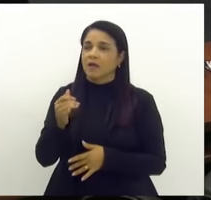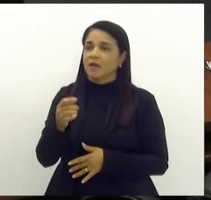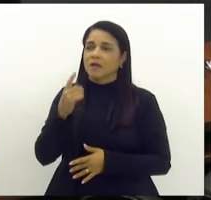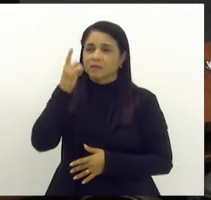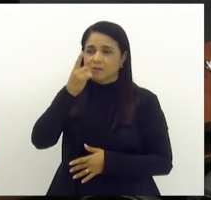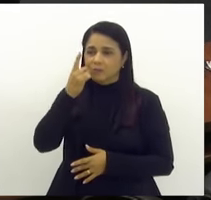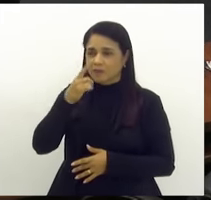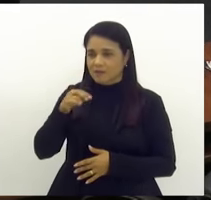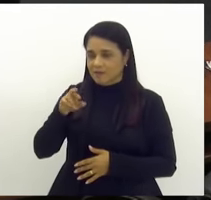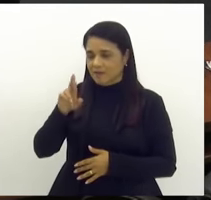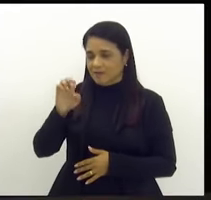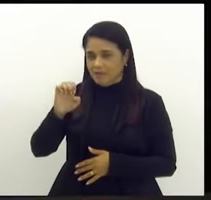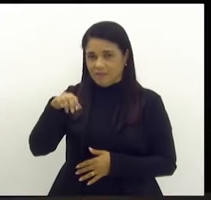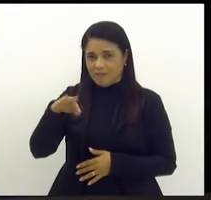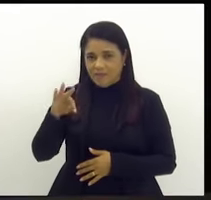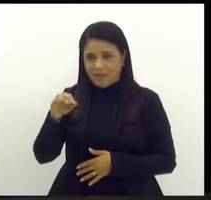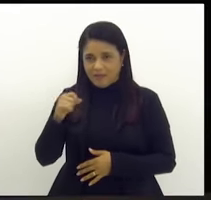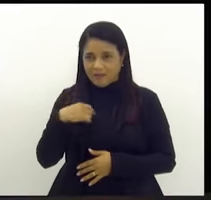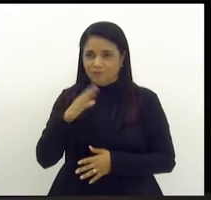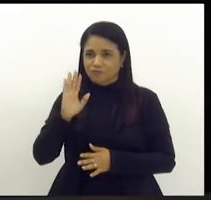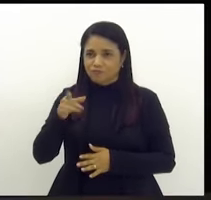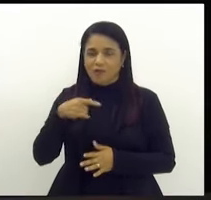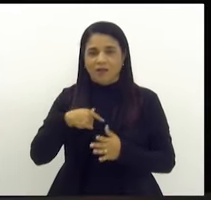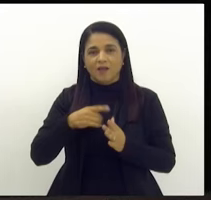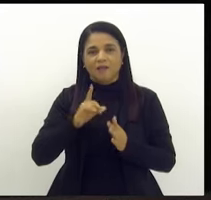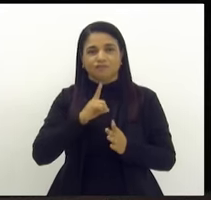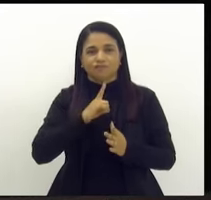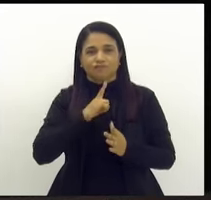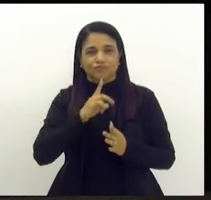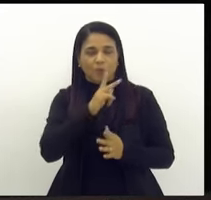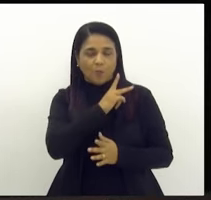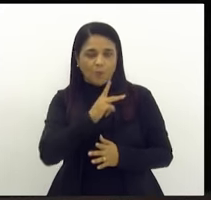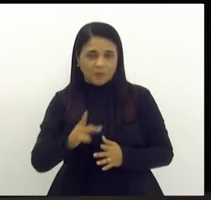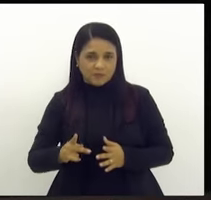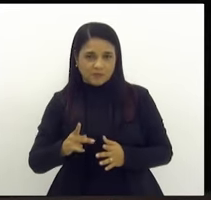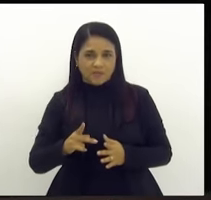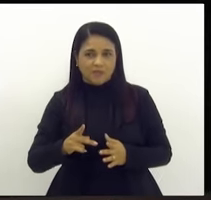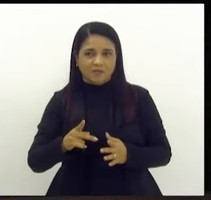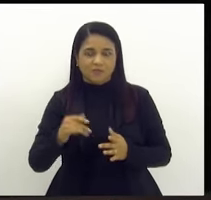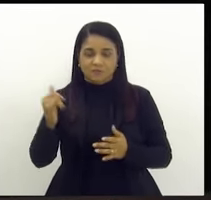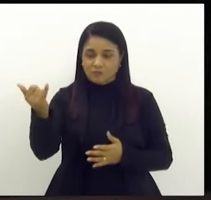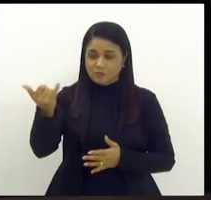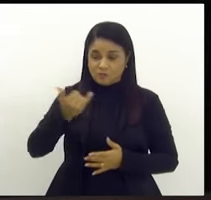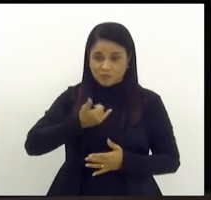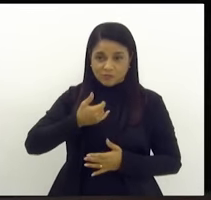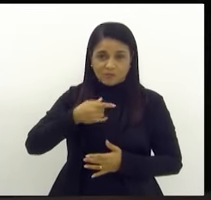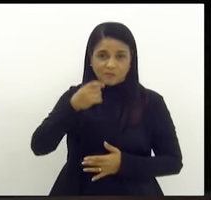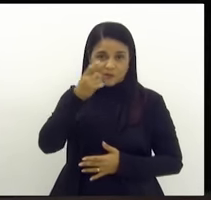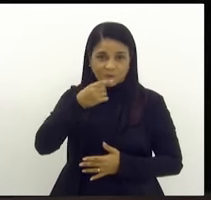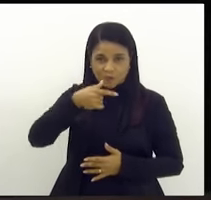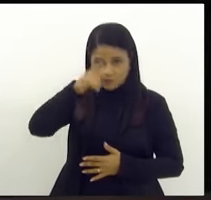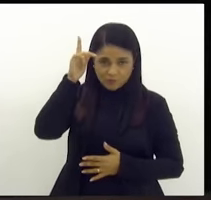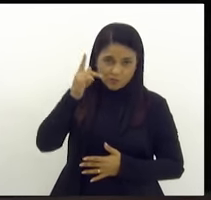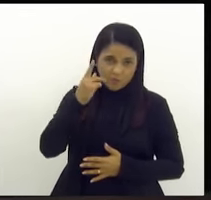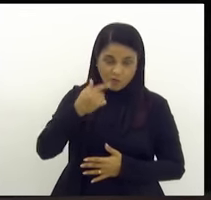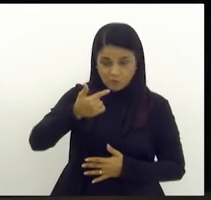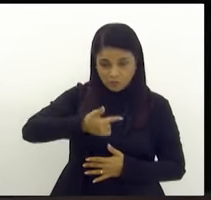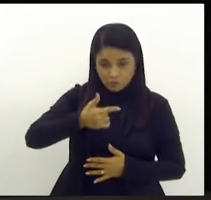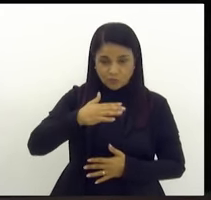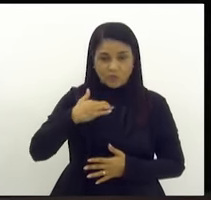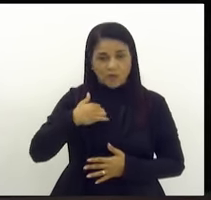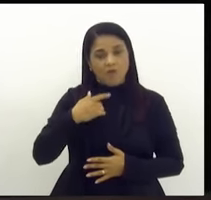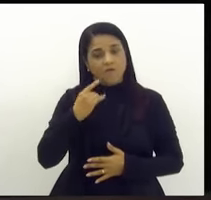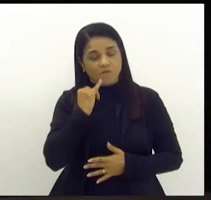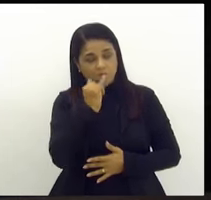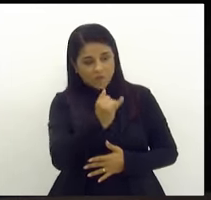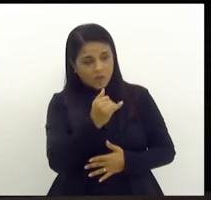que eu tinha quando o presidente me me falou o deputado rispo era o segundo eu então falei não fale